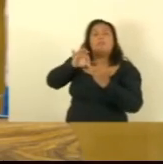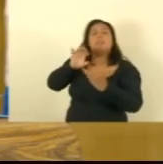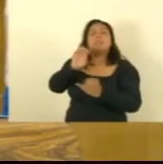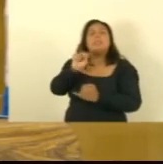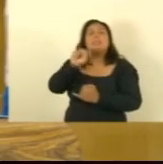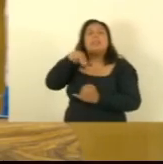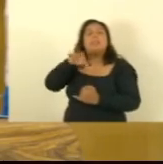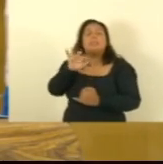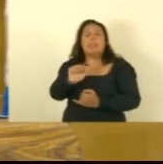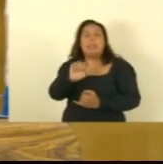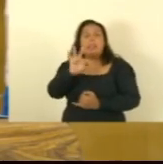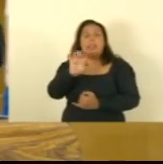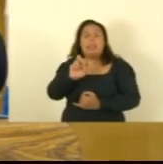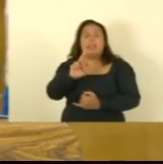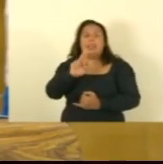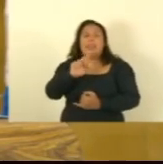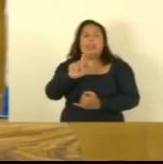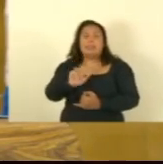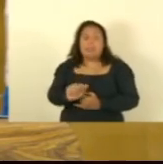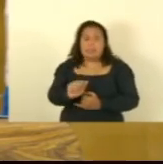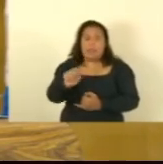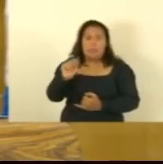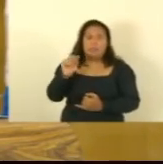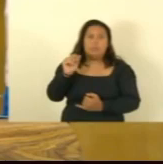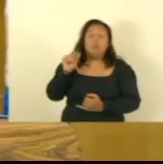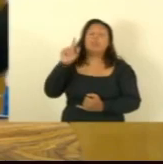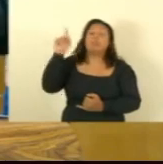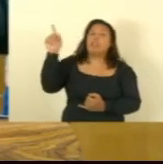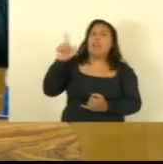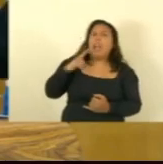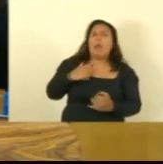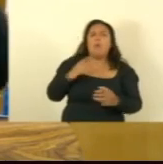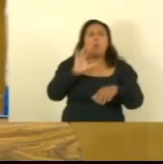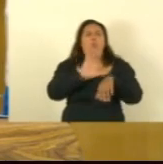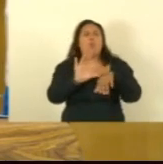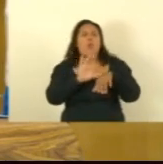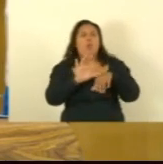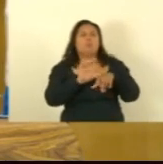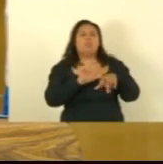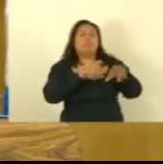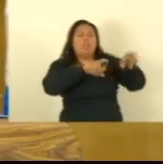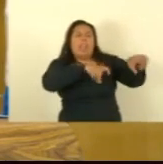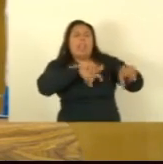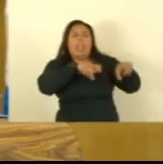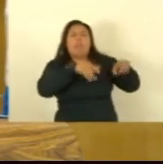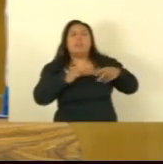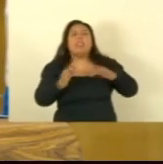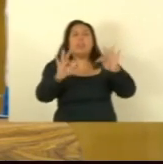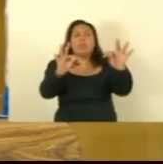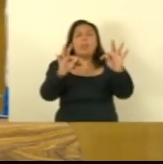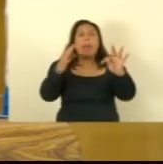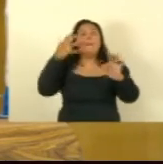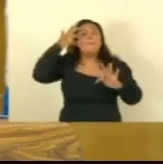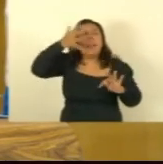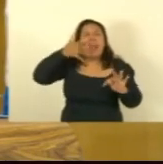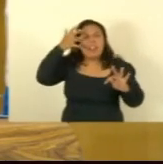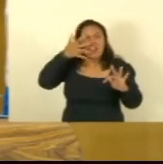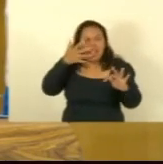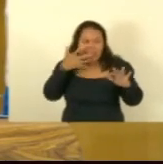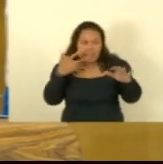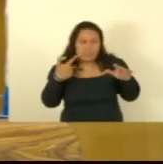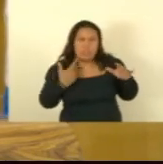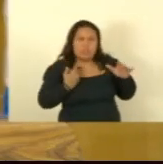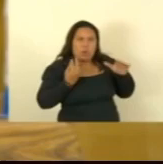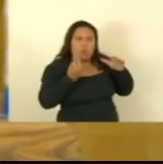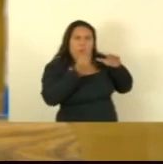curso de agrotecnologia, uma magnífica palestra. Ah, sobre o quê? Sobre inseminação